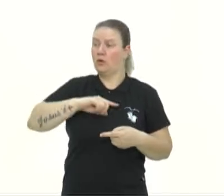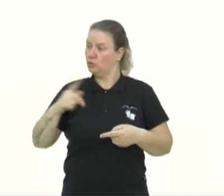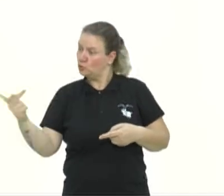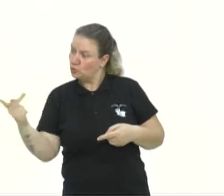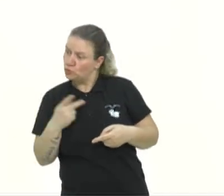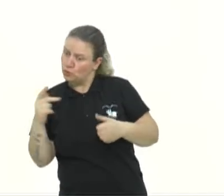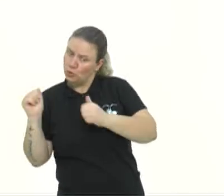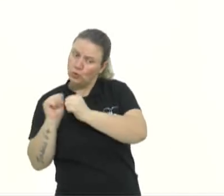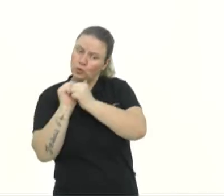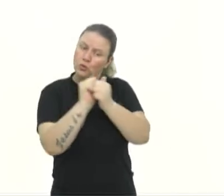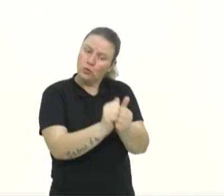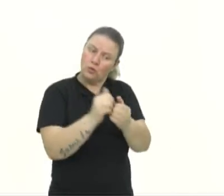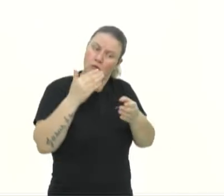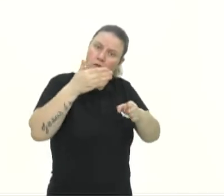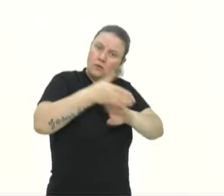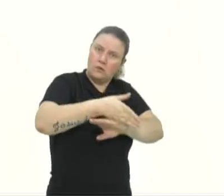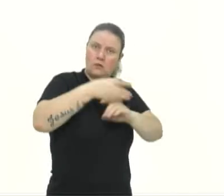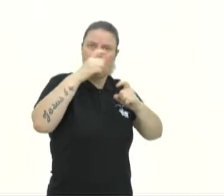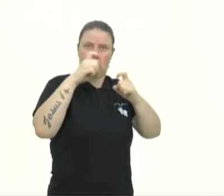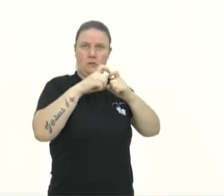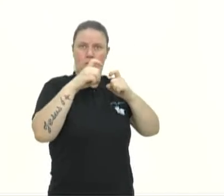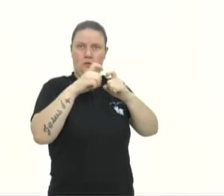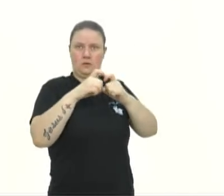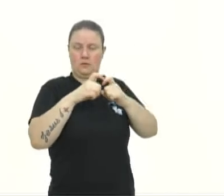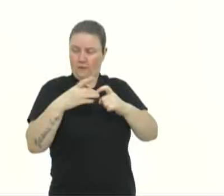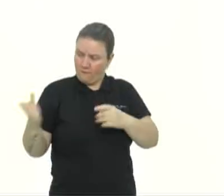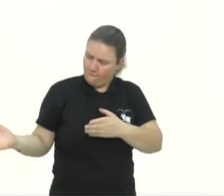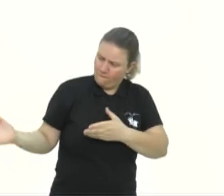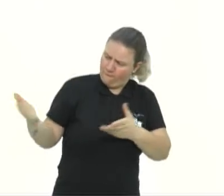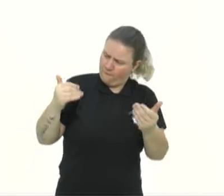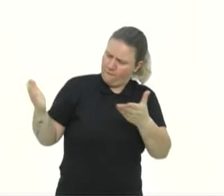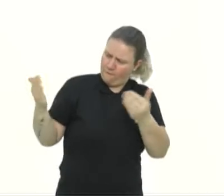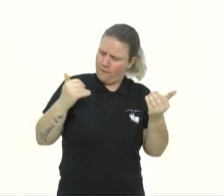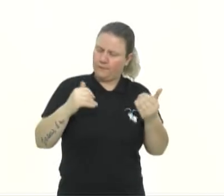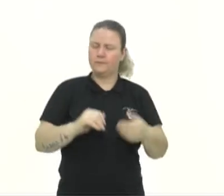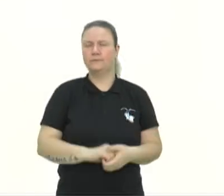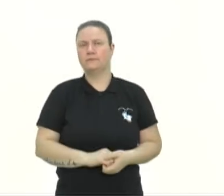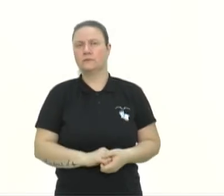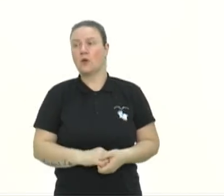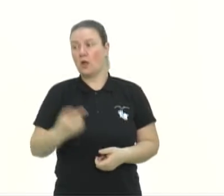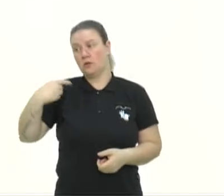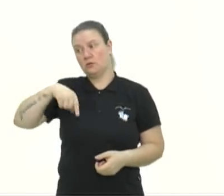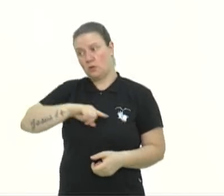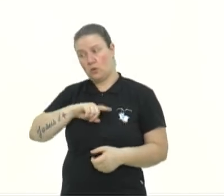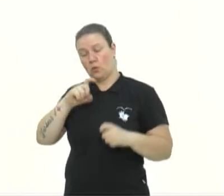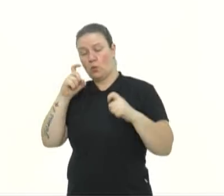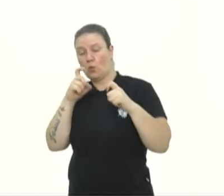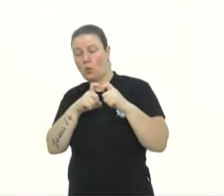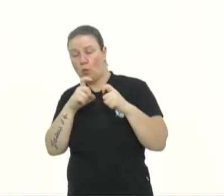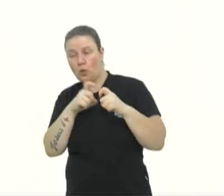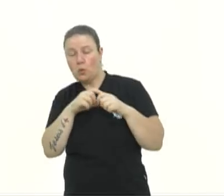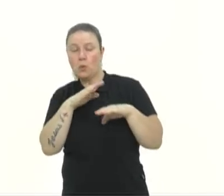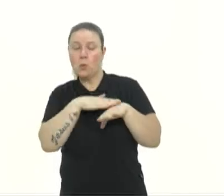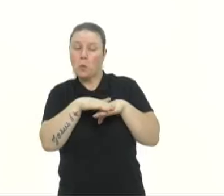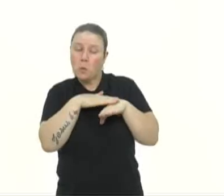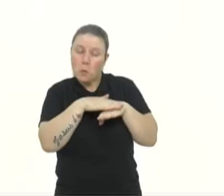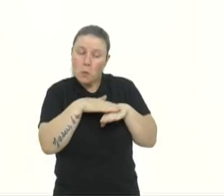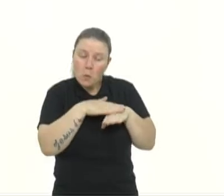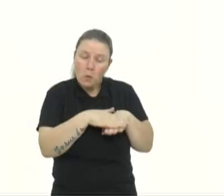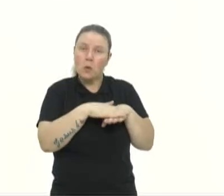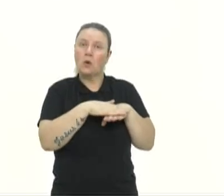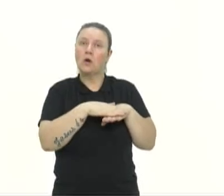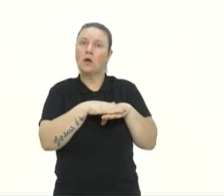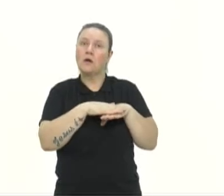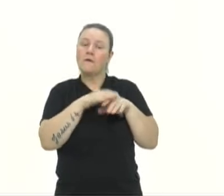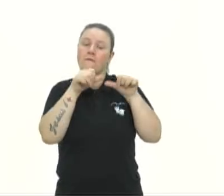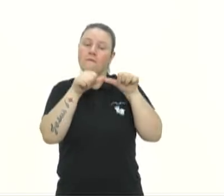vamos junto no doutor? Vamos lá. A gente faz a consulta, tal, se